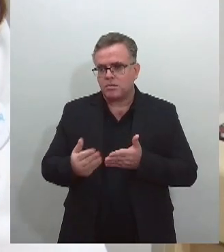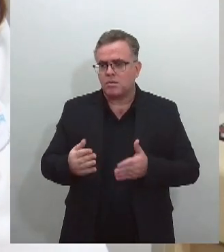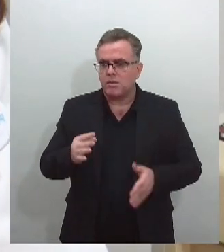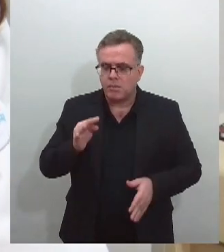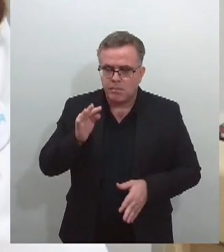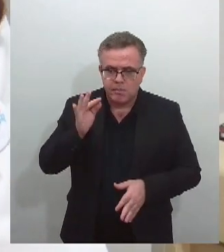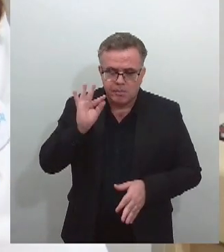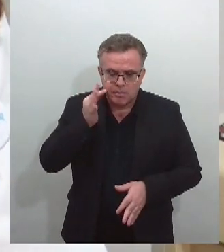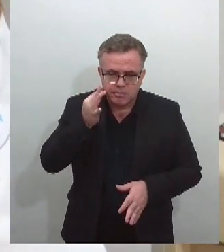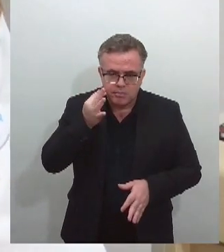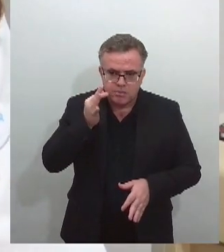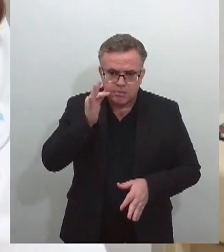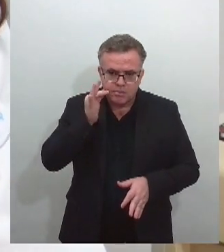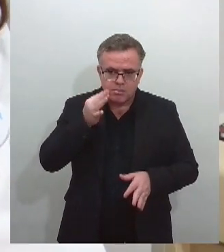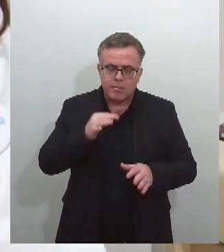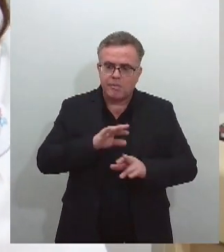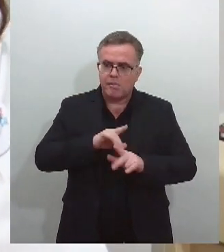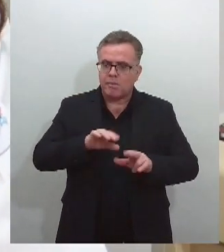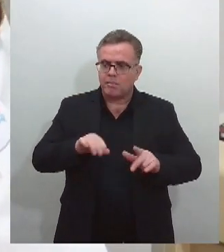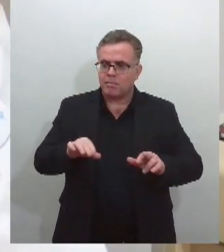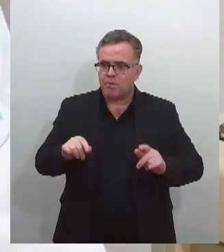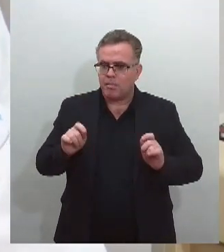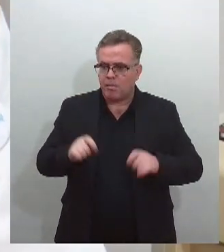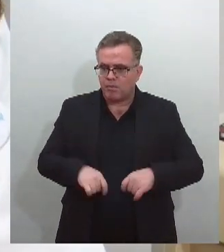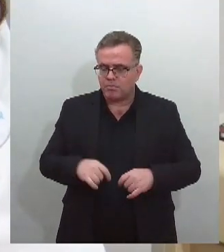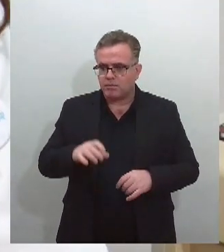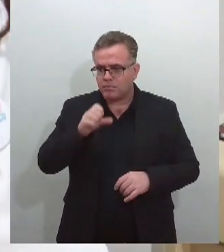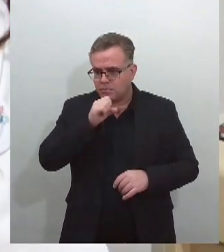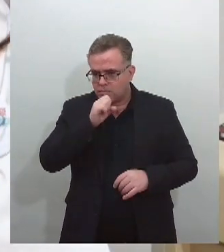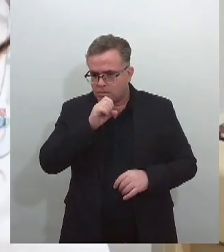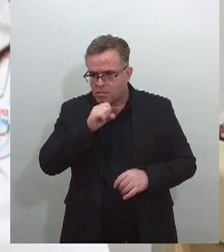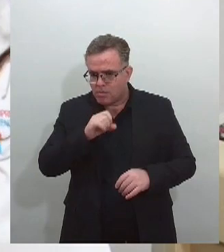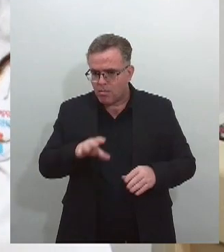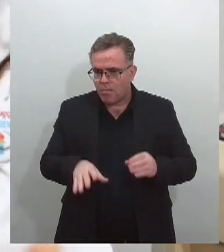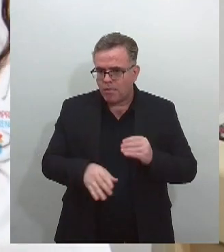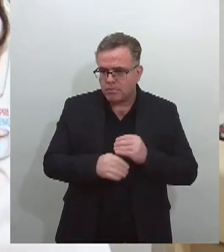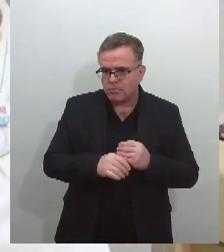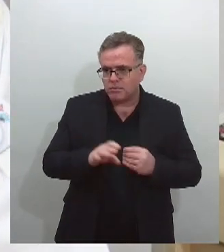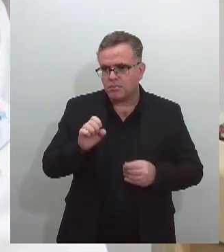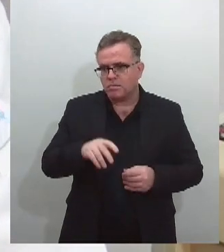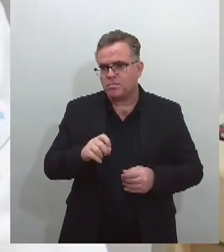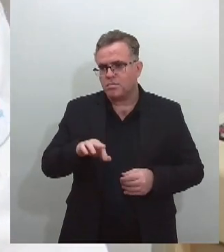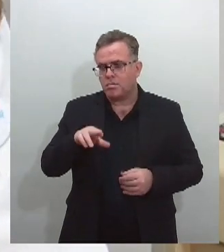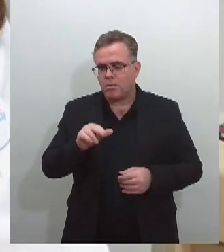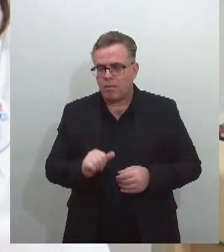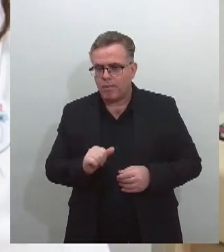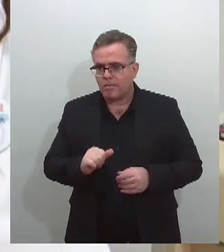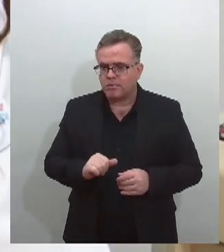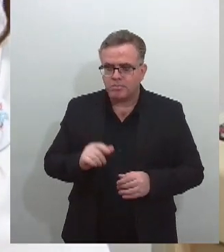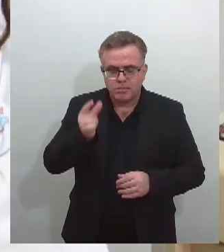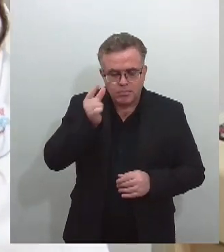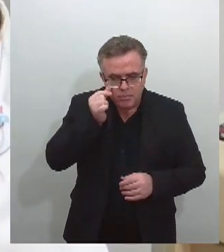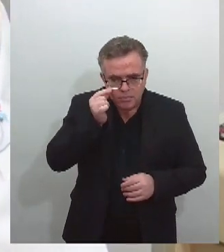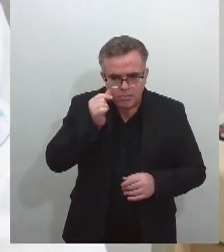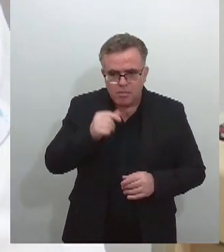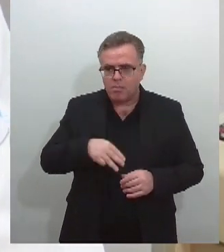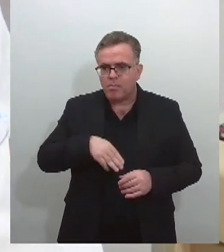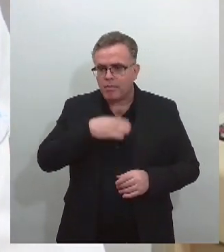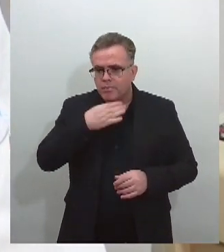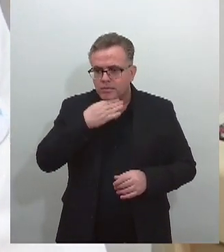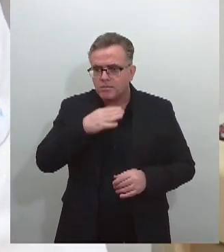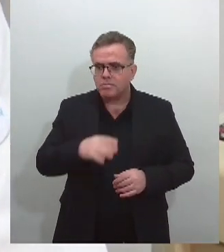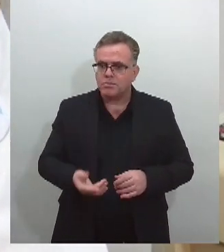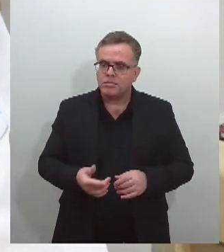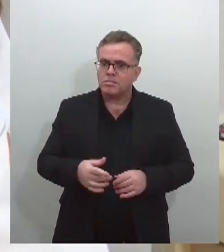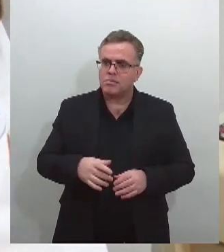Por exemplo, você pode misturar uma laranja com cenoura, pode misturar o maracujá com uma manga, pode misturar a goiaba com